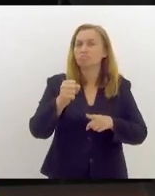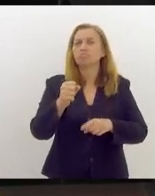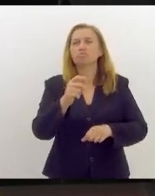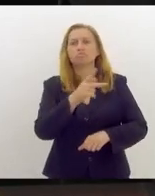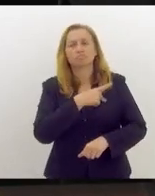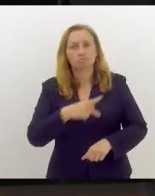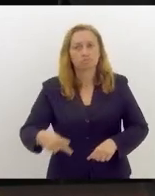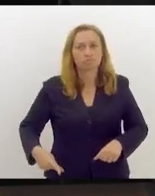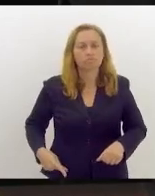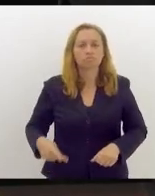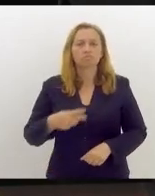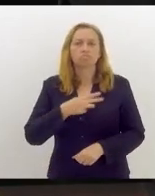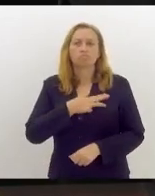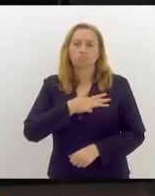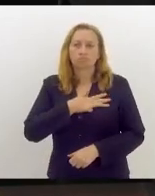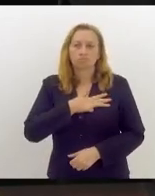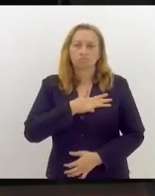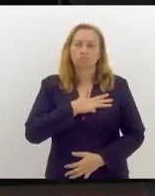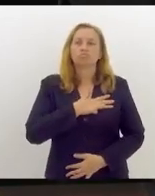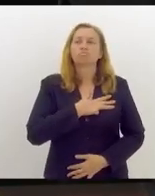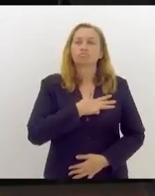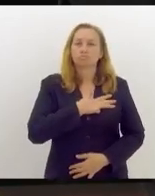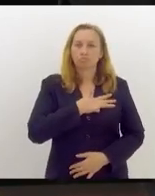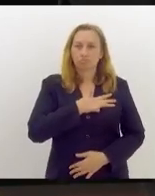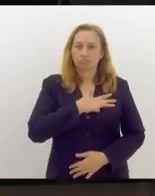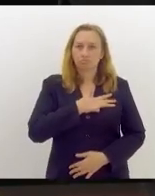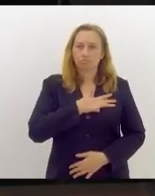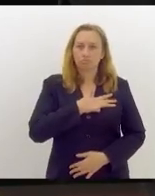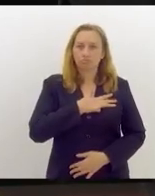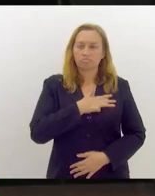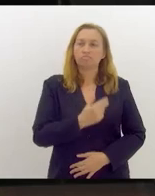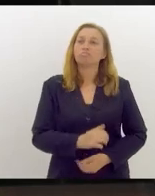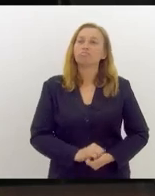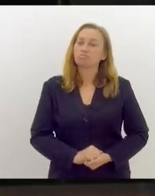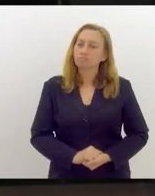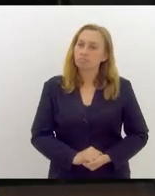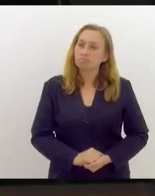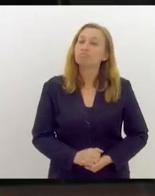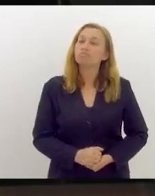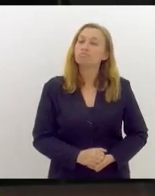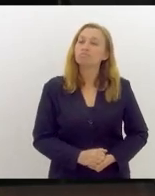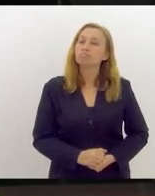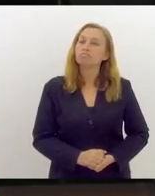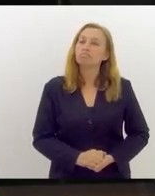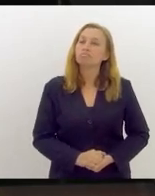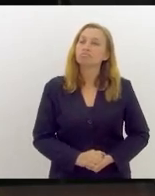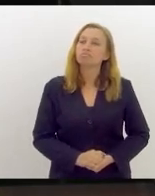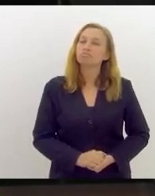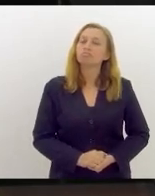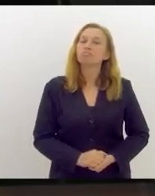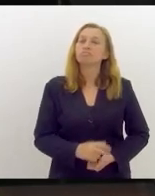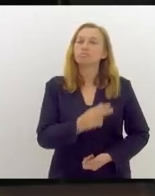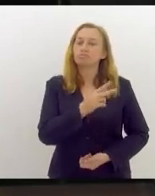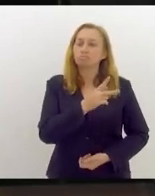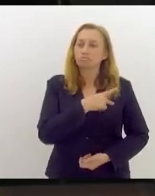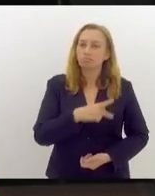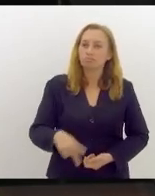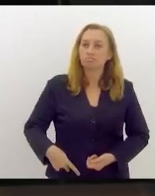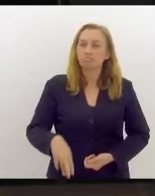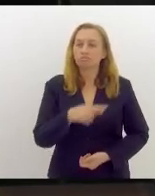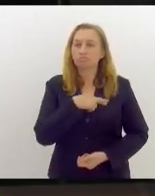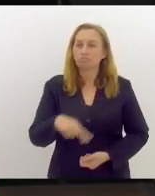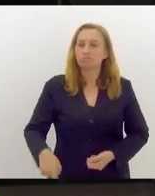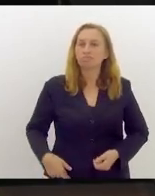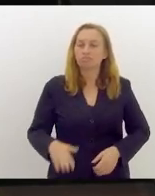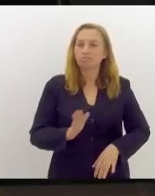presidente Luiz Inácio Lula da Silva mais um da Silva na presidência da república com